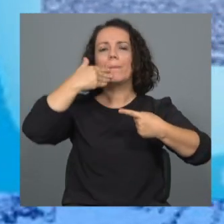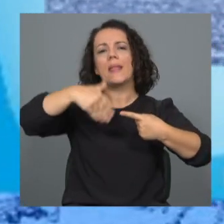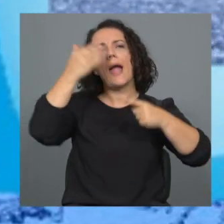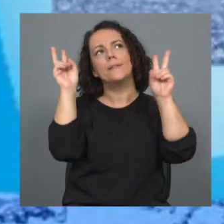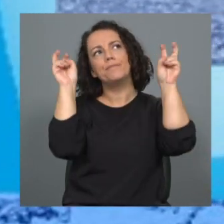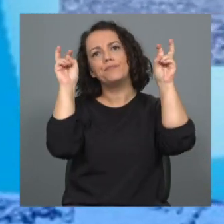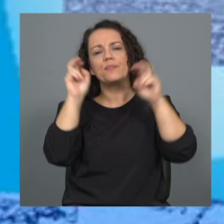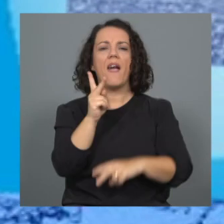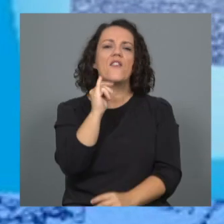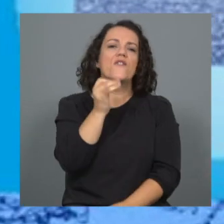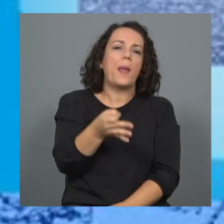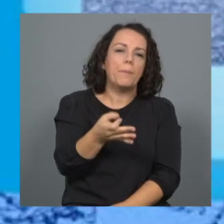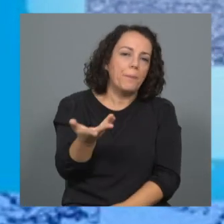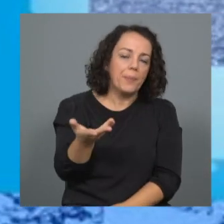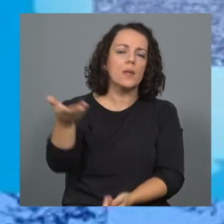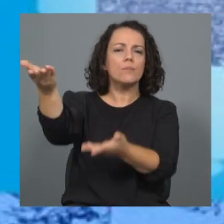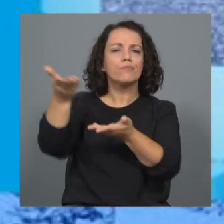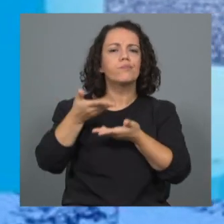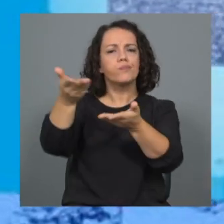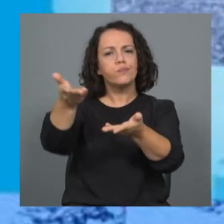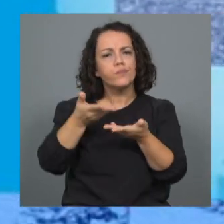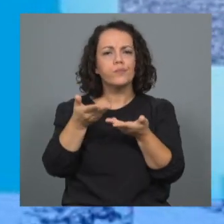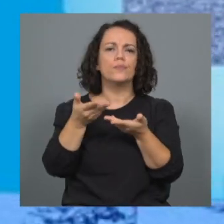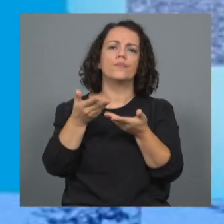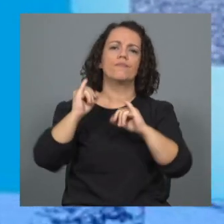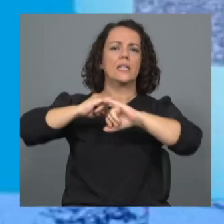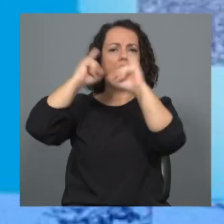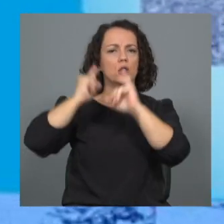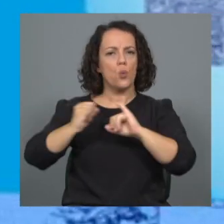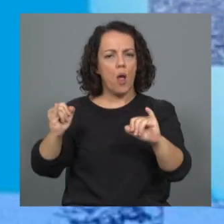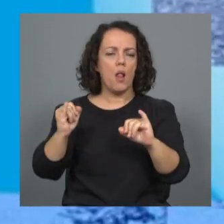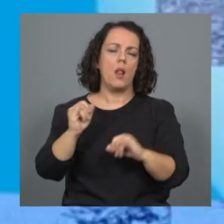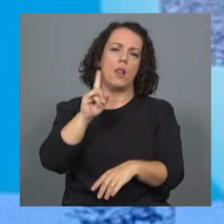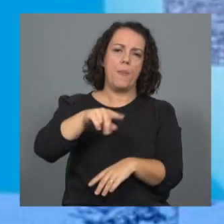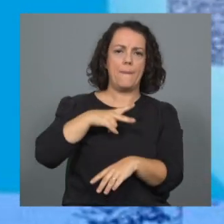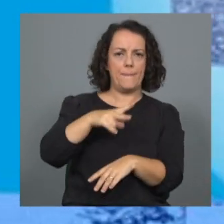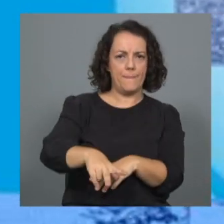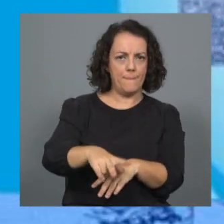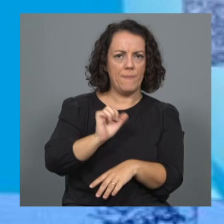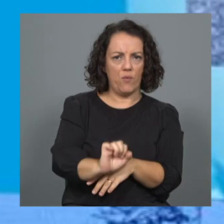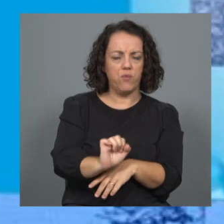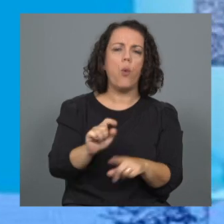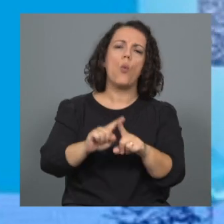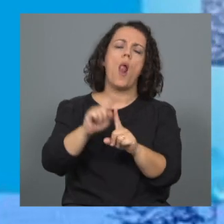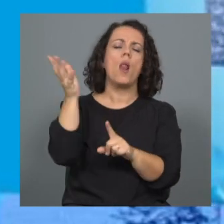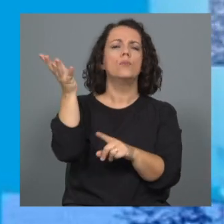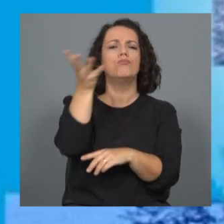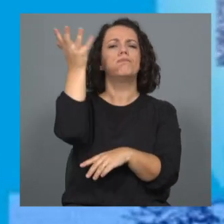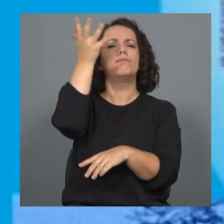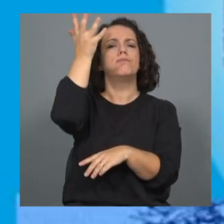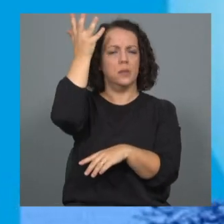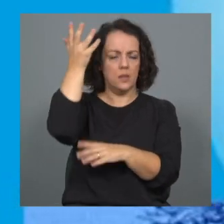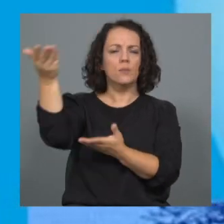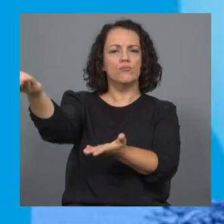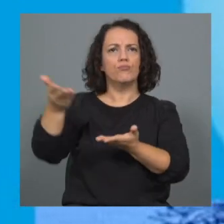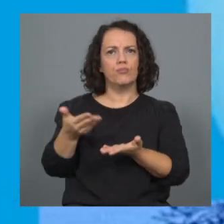vamos ter os convidados, enfim, internacionais e também nacionais, de mais peso, num certo sentido, começando logo com a